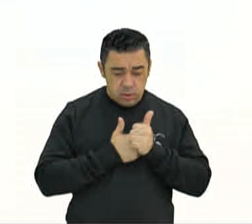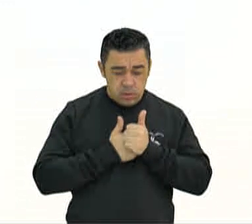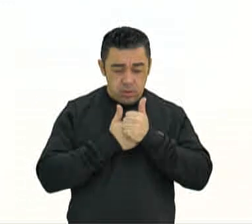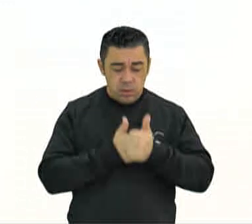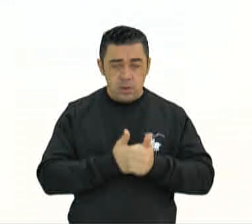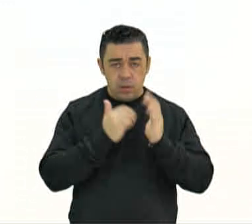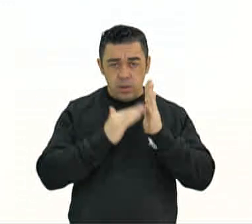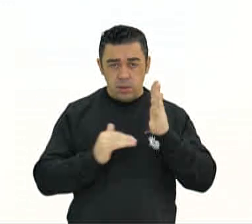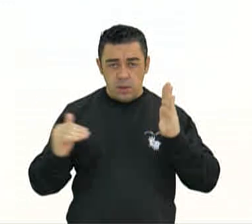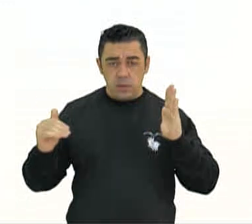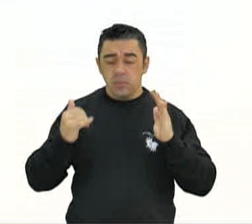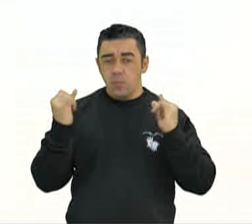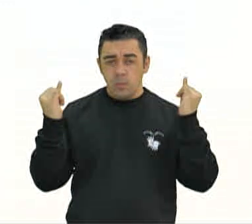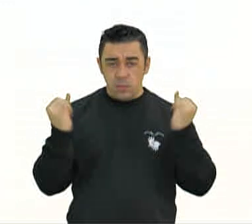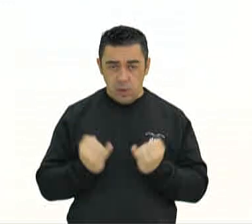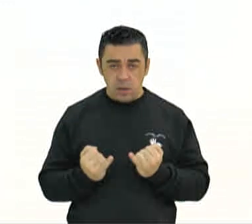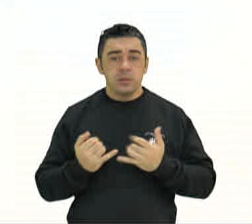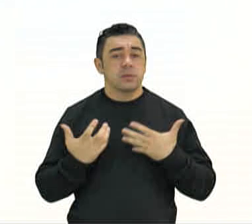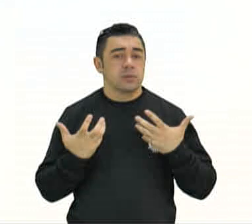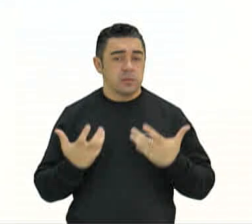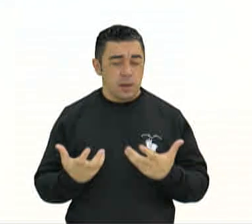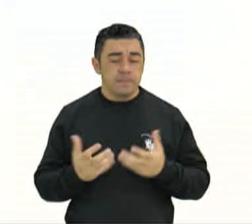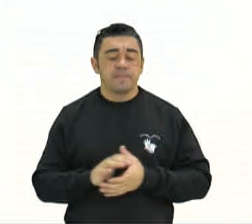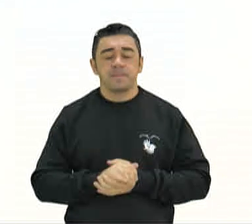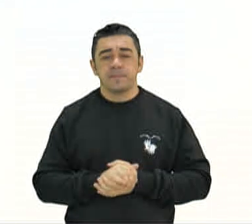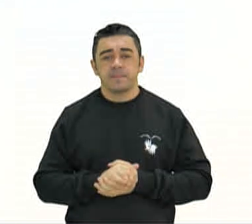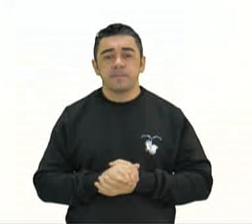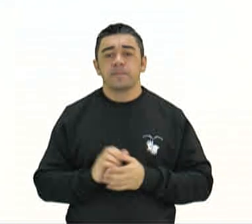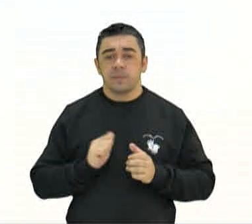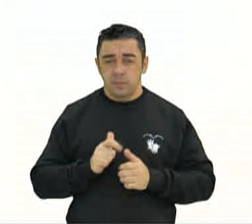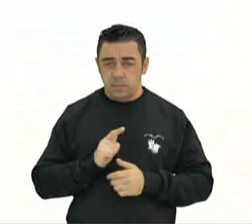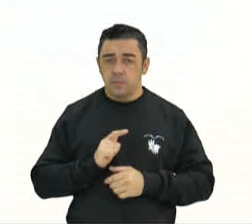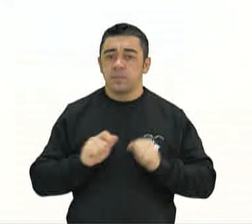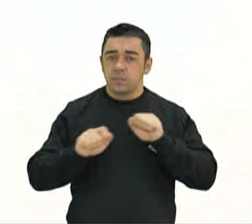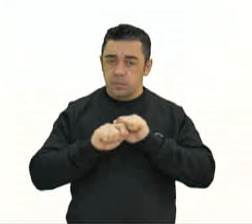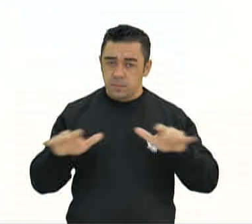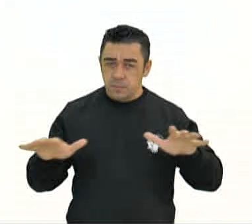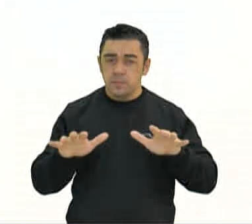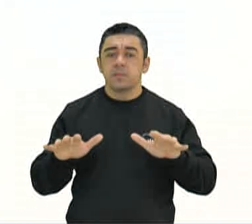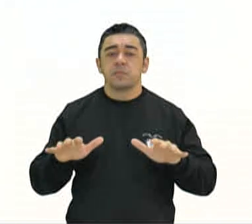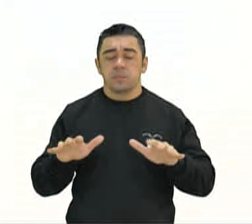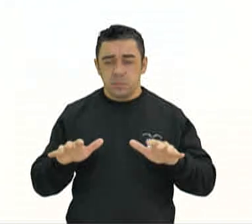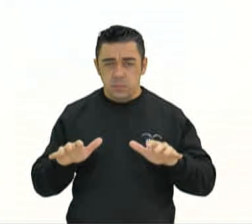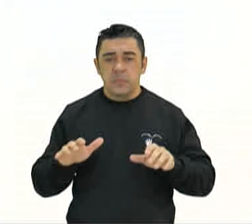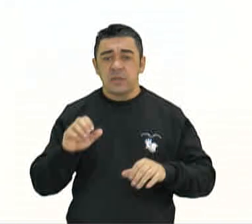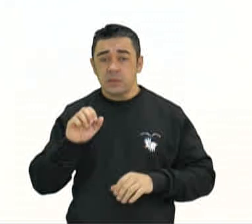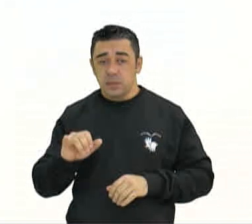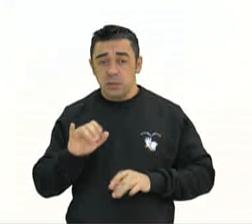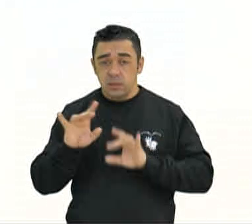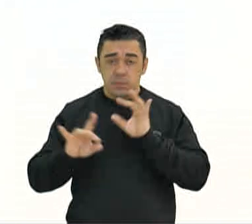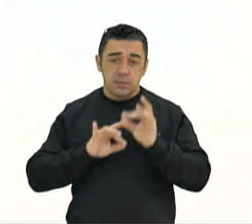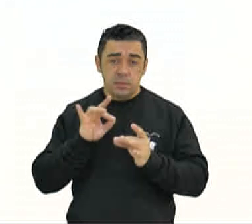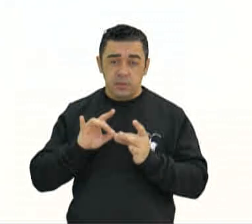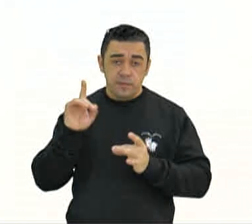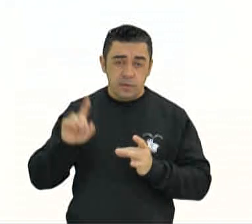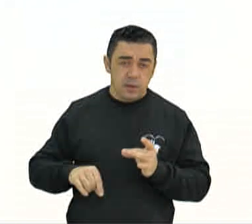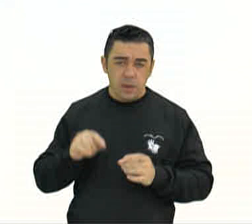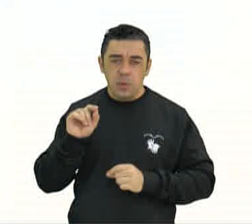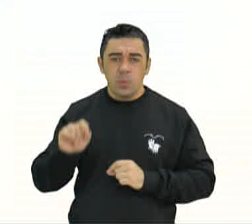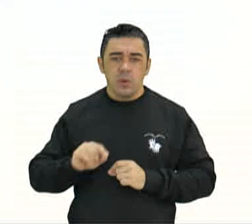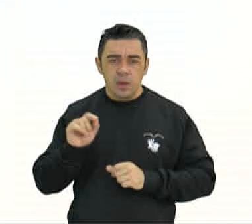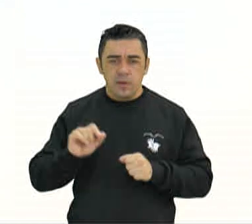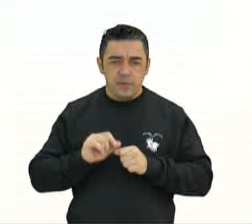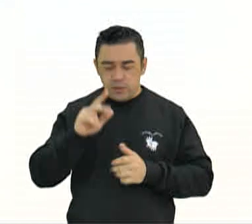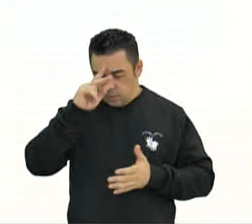da magreza é bastante grande e apresenta uma enorme repercussão, especialmente se considerada do ponto de vista da